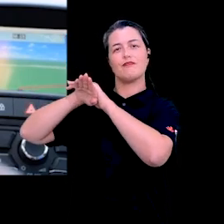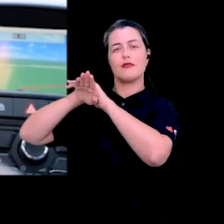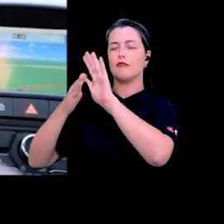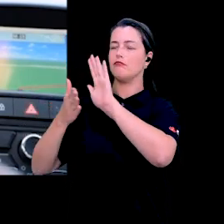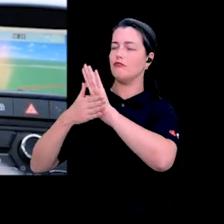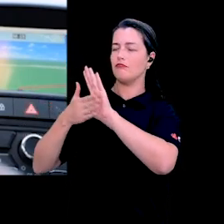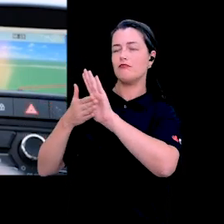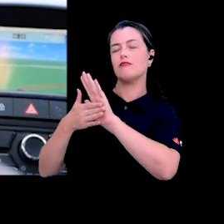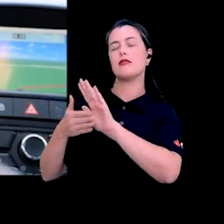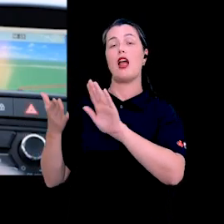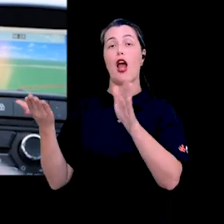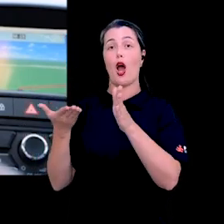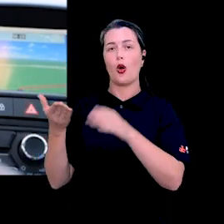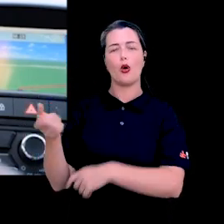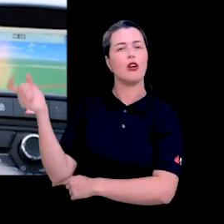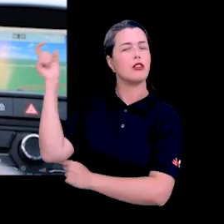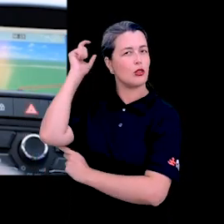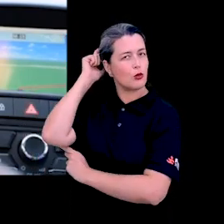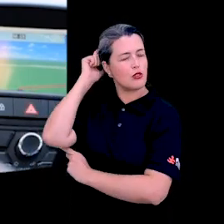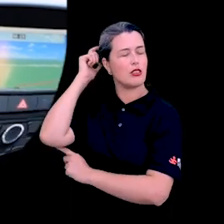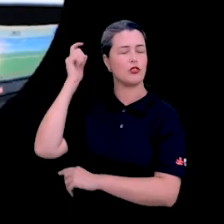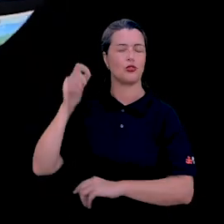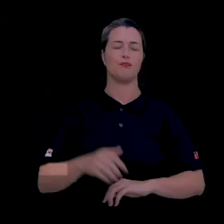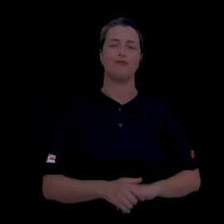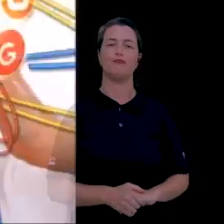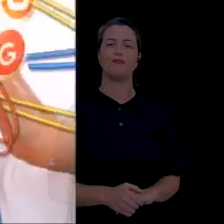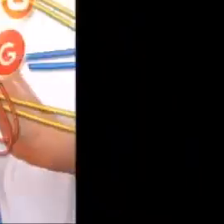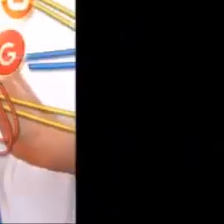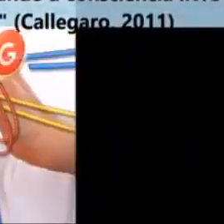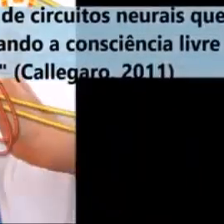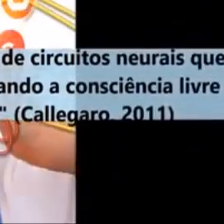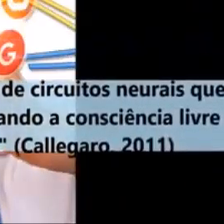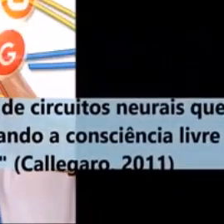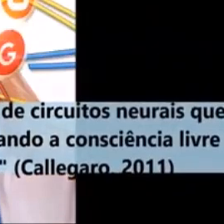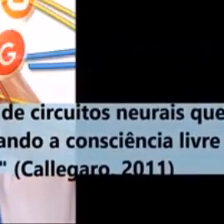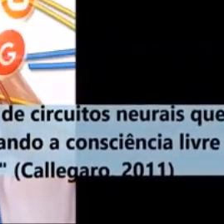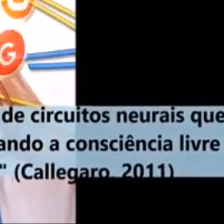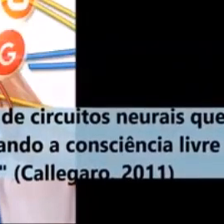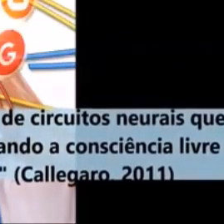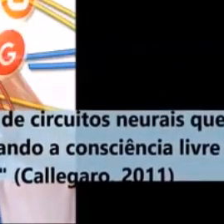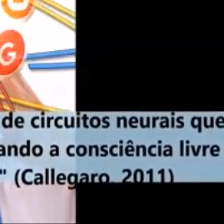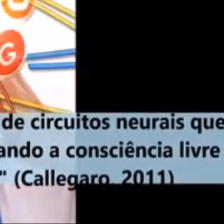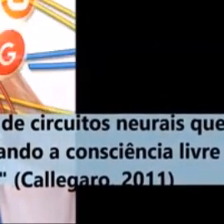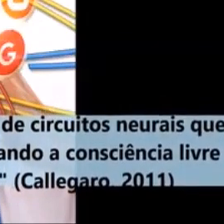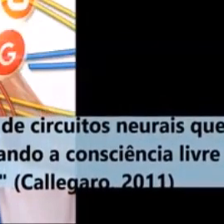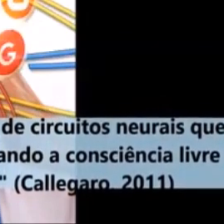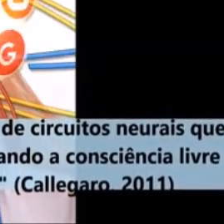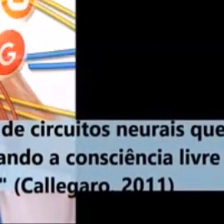já armazenadas, atua de modo inconsciente.